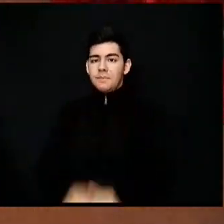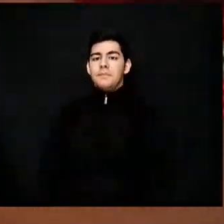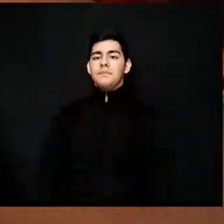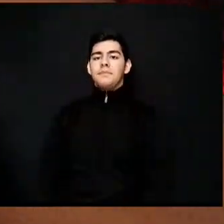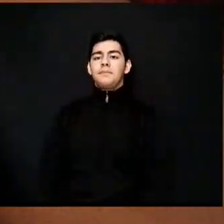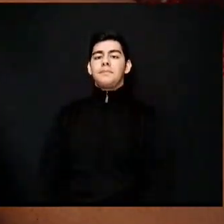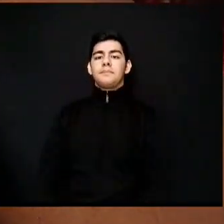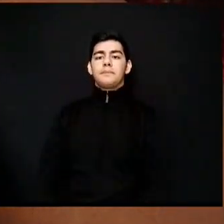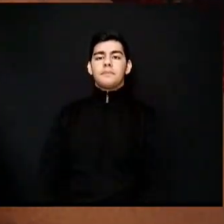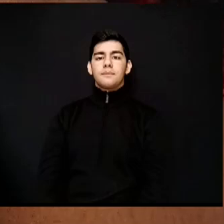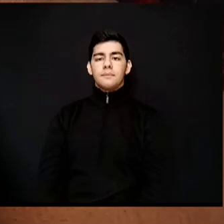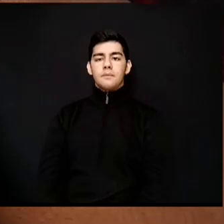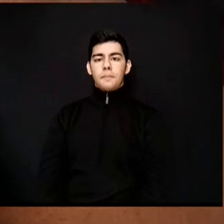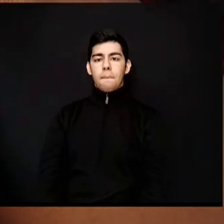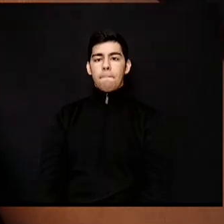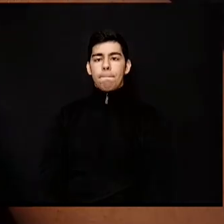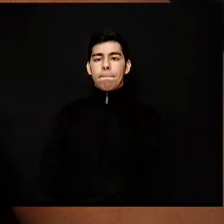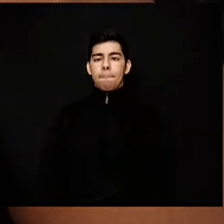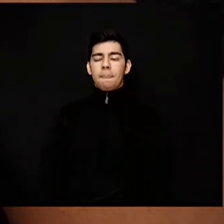Ó, pra ver direitinho.